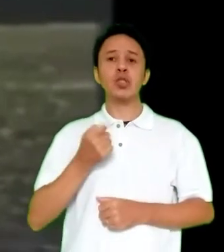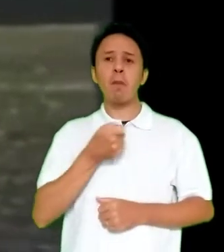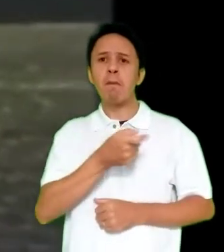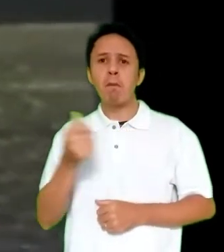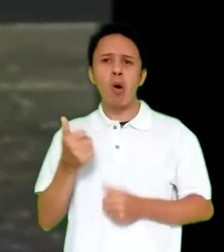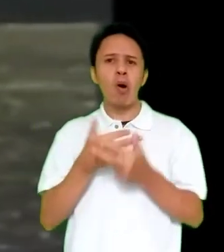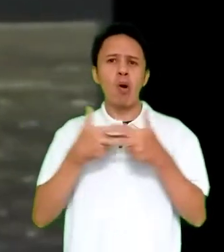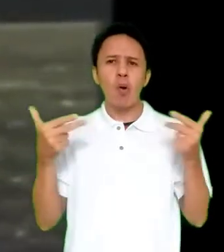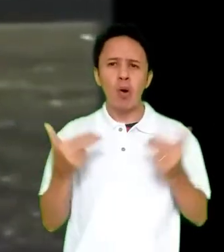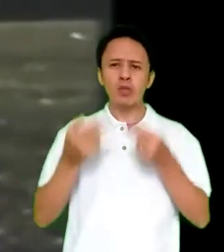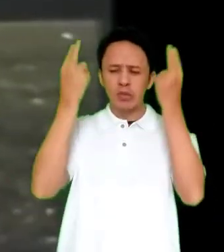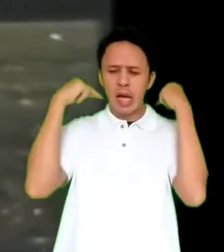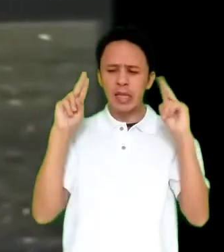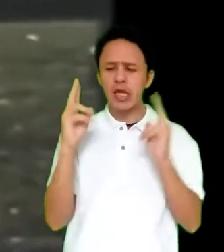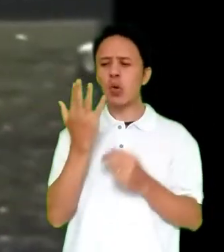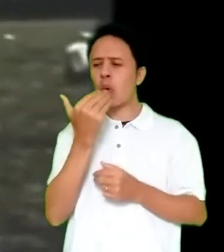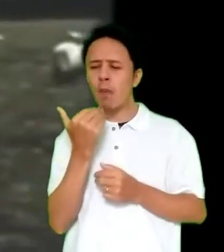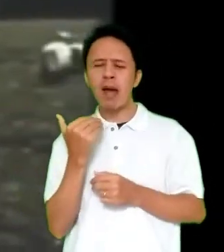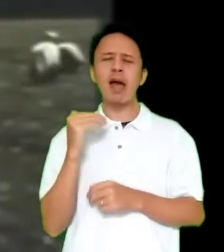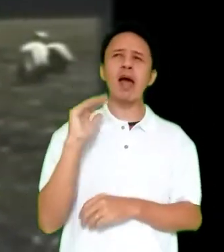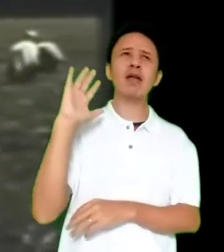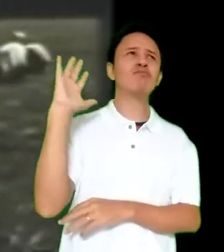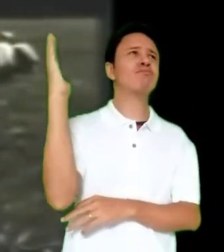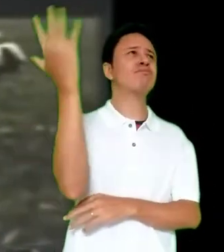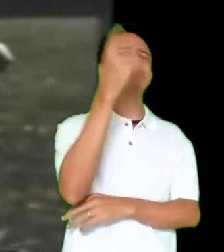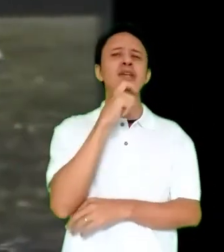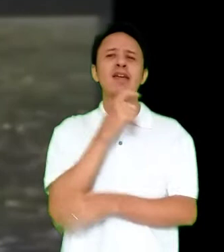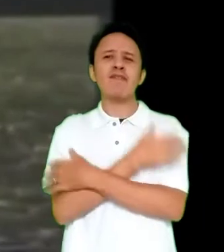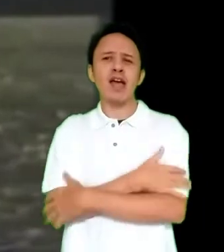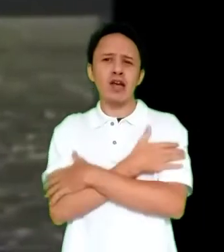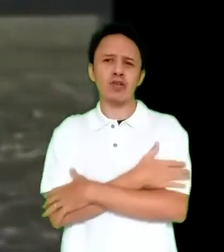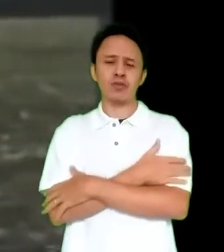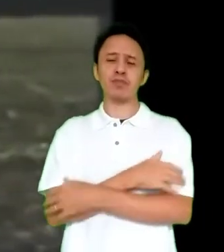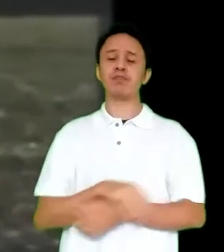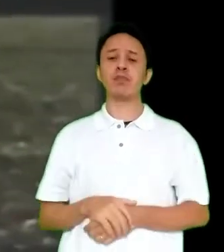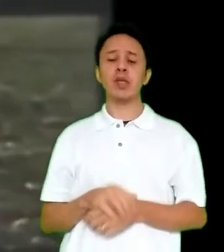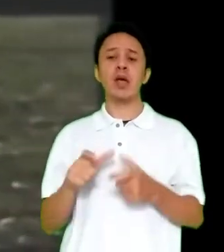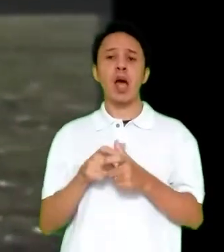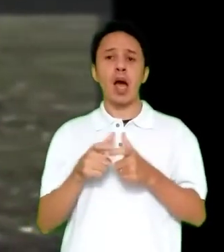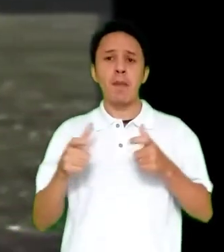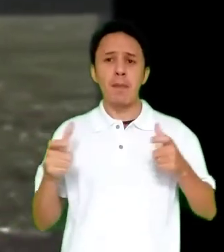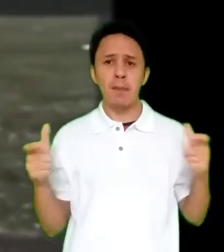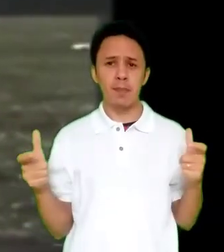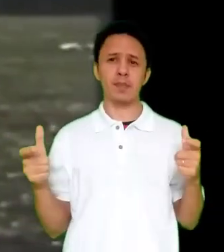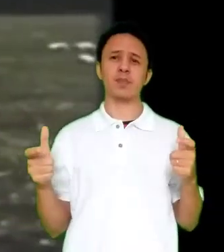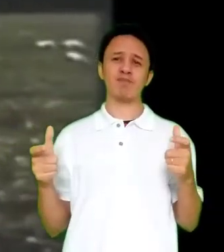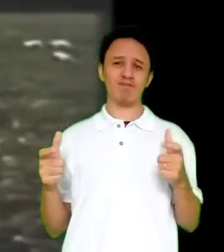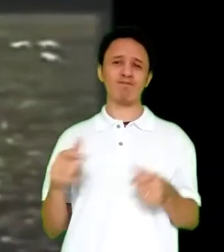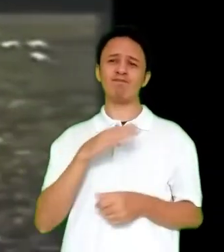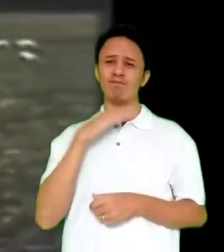Havia pouca coisa para os carneiros comerem durante o inverno. Só o que Deus mandava para eles.